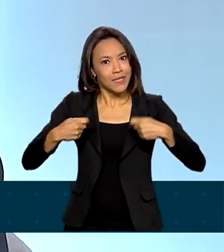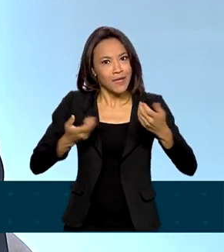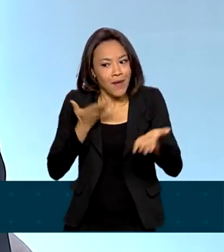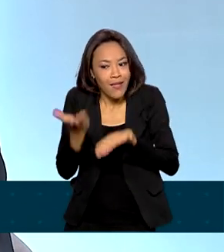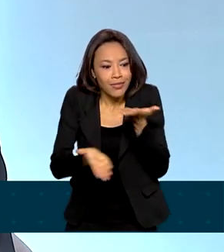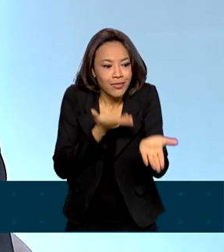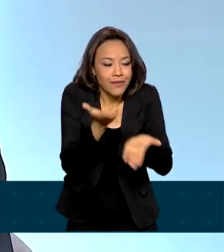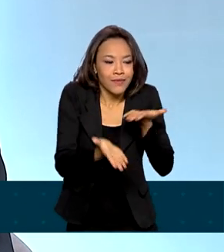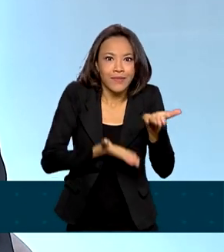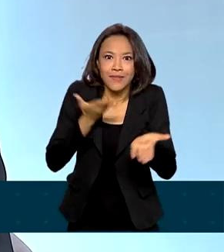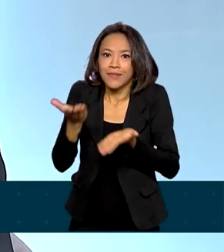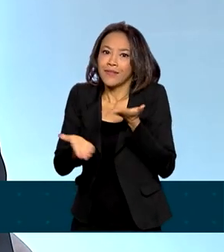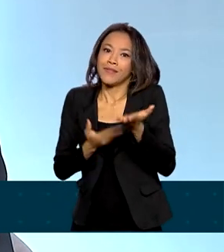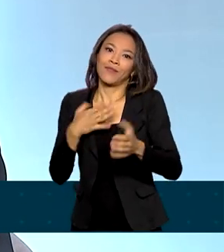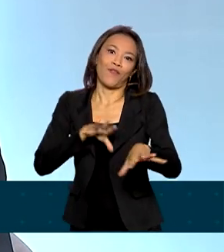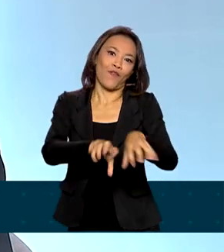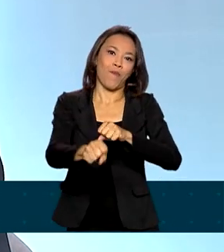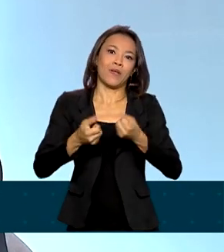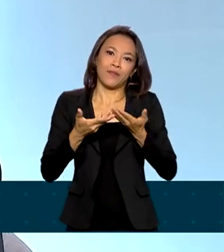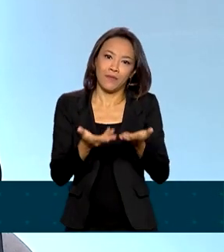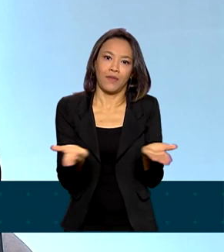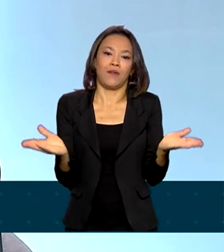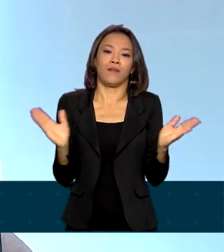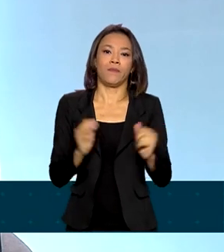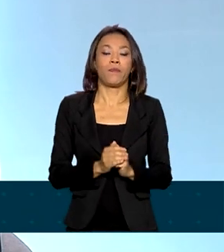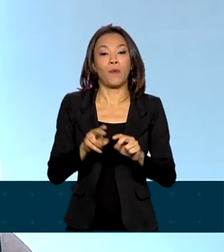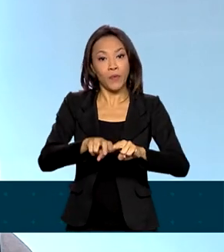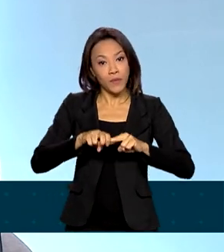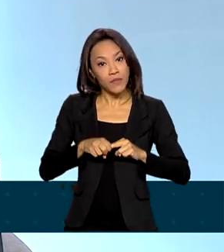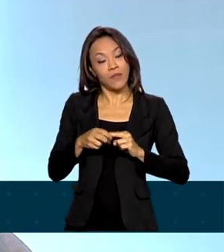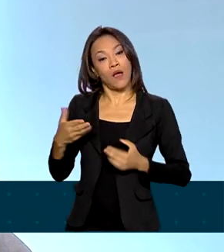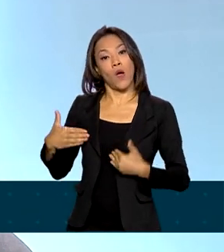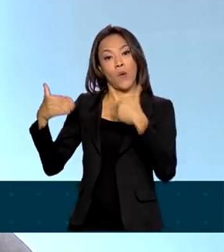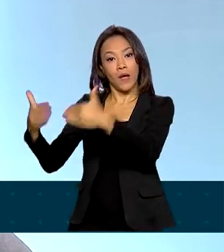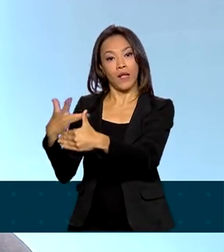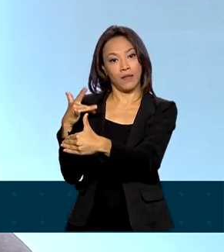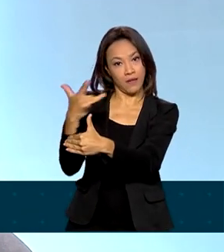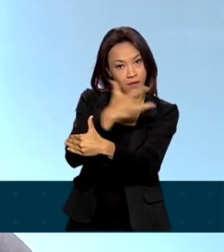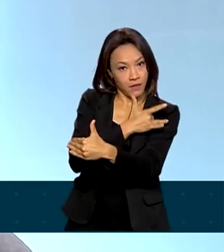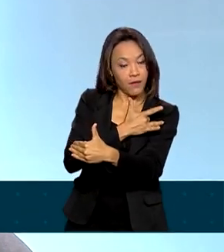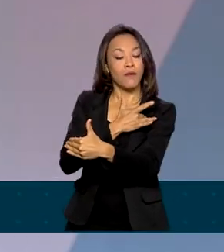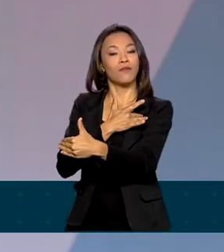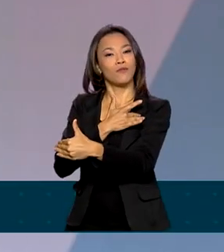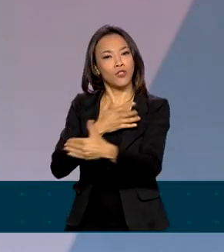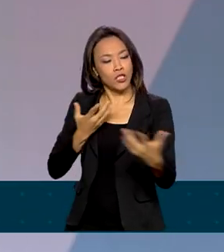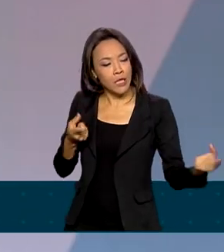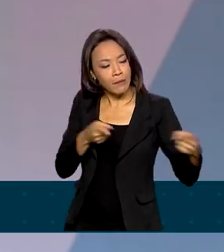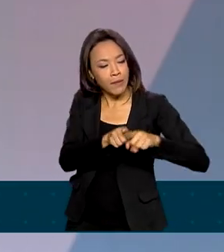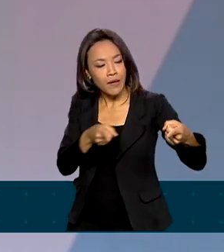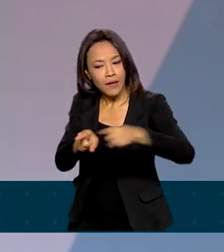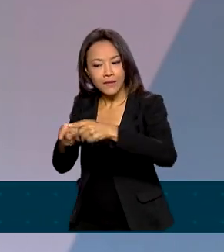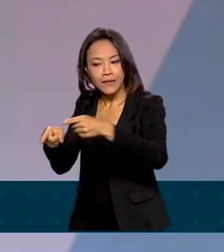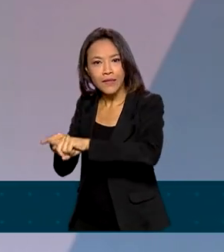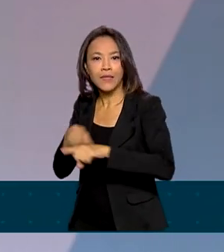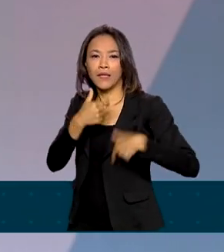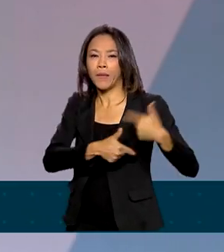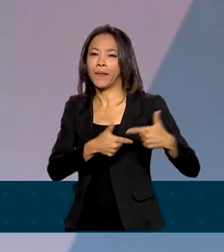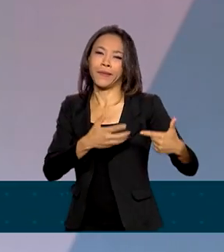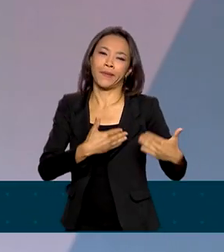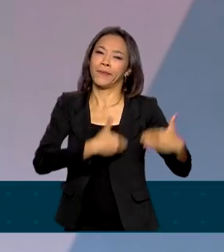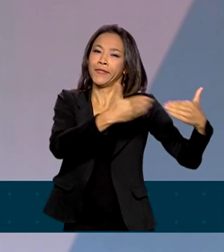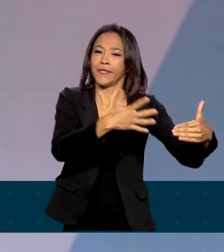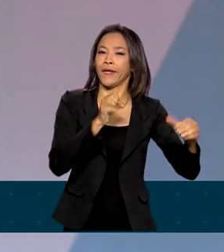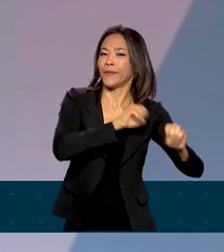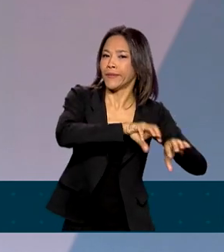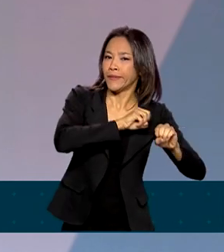profissionais desde o início. Então, nesse sentido, o Ministério da Saúde atua de forma integrada com o Ministério da Educação, a